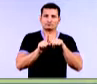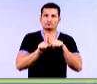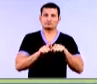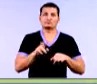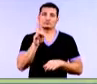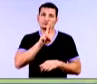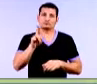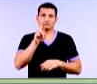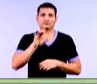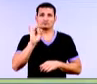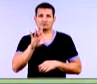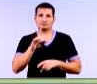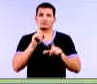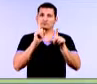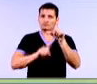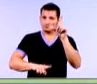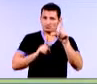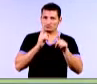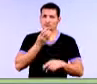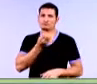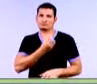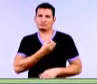apenas letras e números.